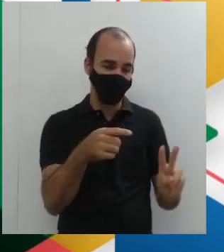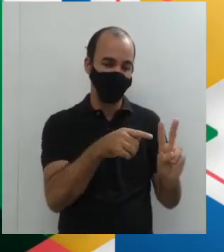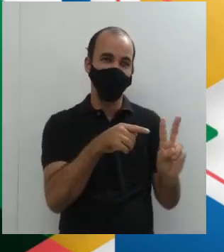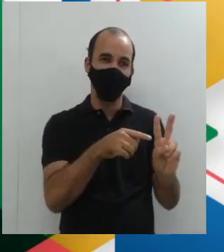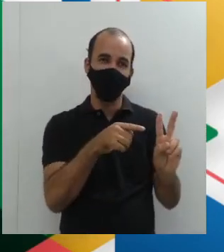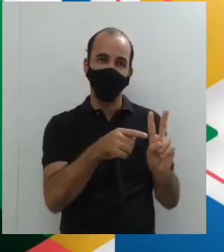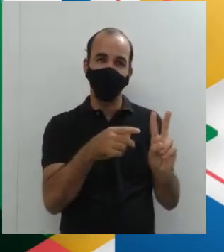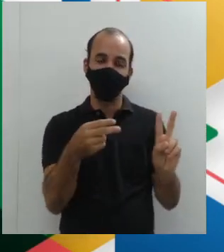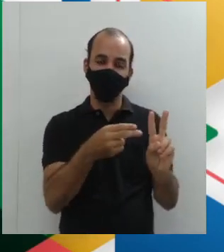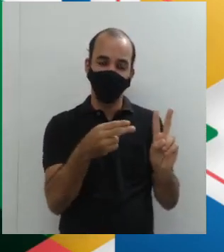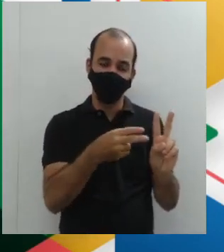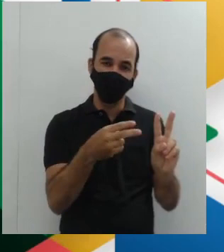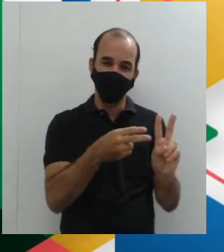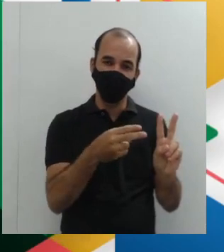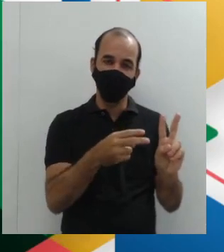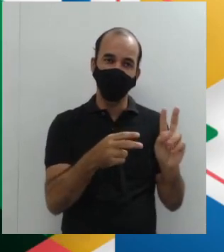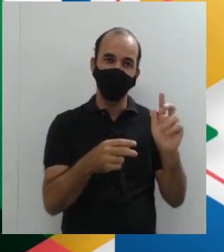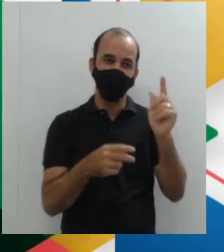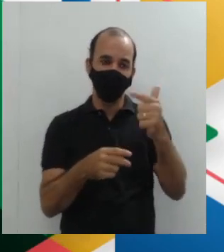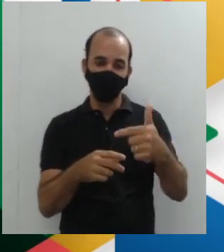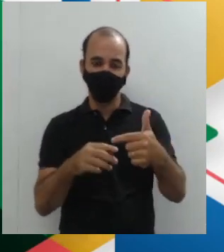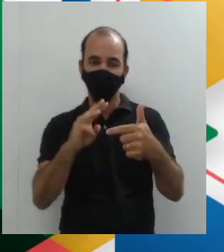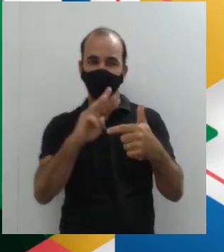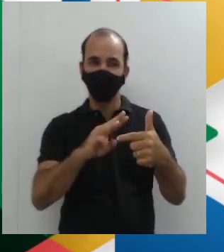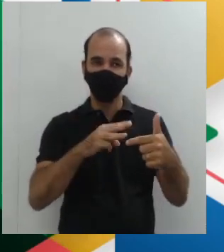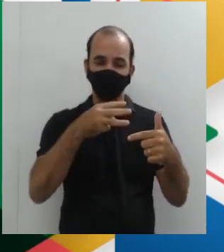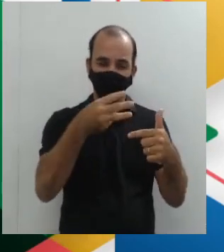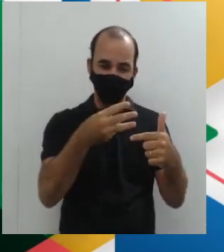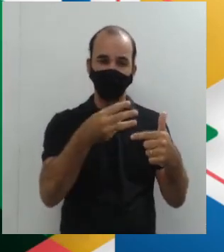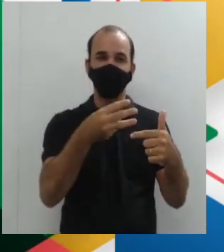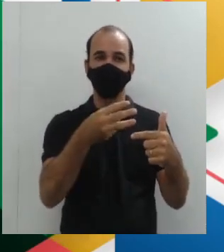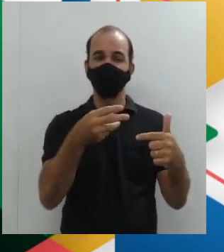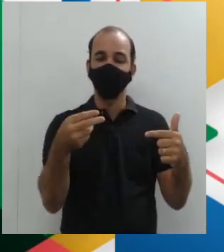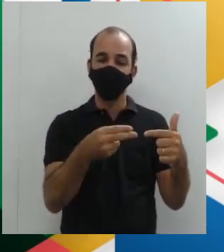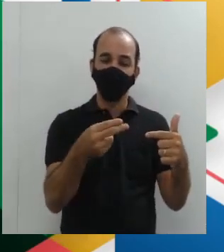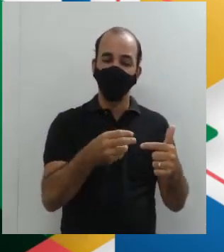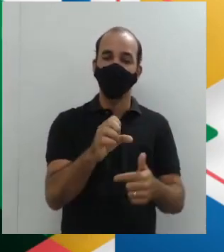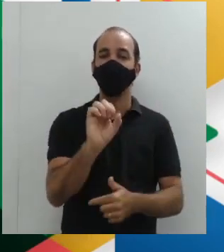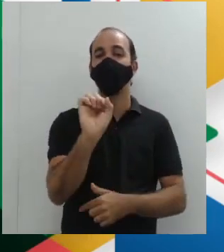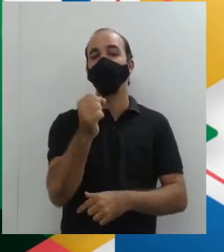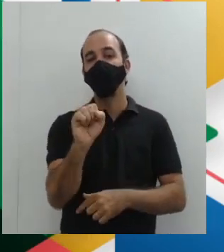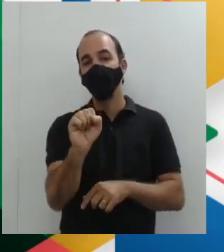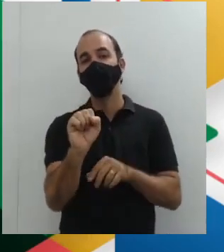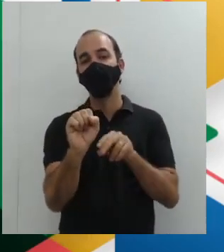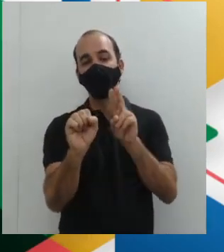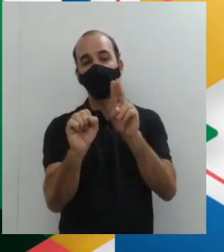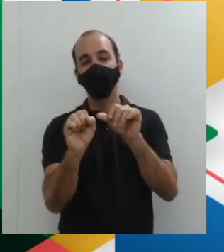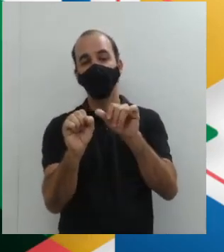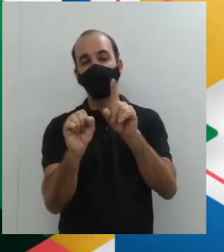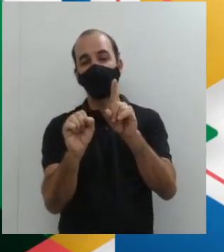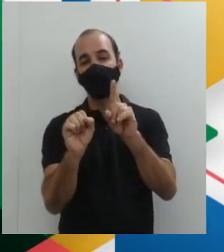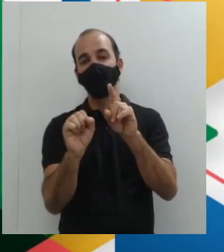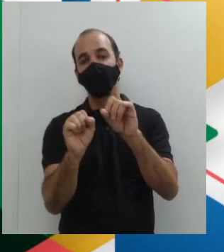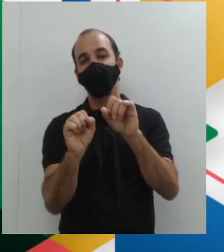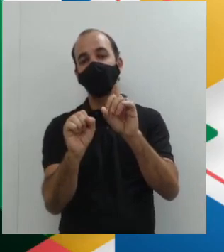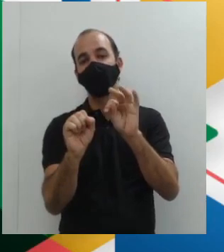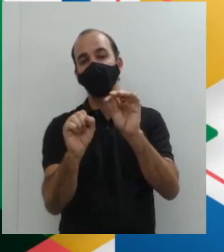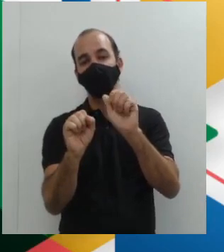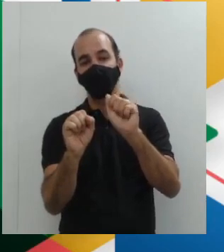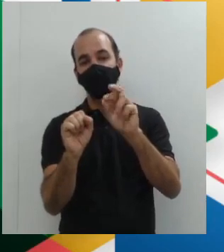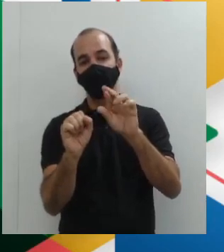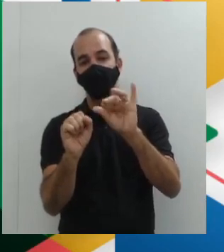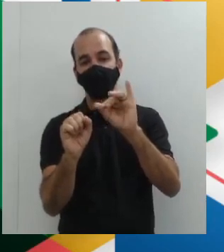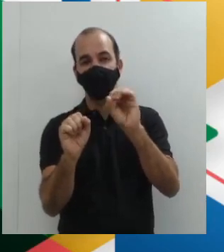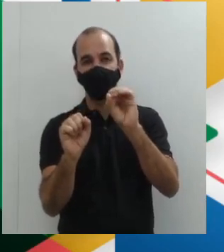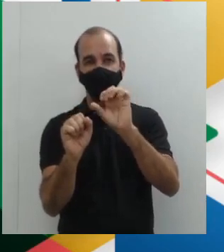aí, eu vou encontrar, na verdade, são 8 cubos unitários. Ou seja, só pensando na aresta elevada ao cubo, eu já encontrei a